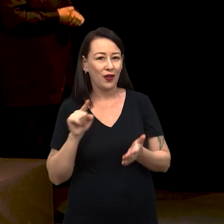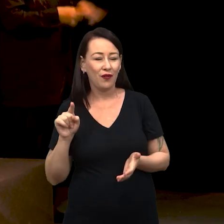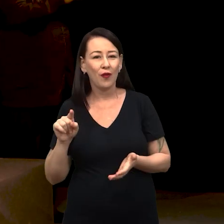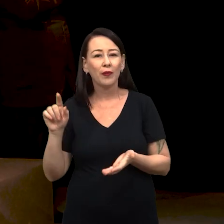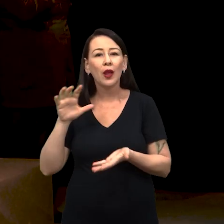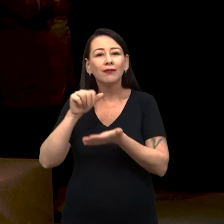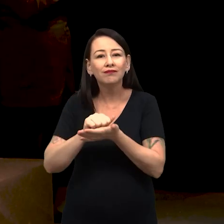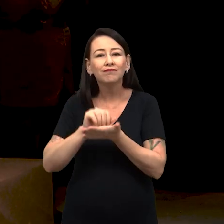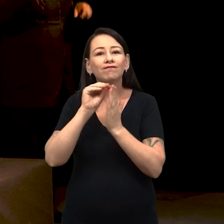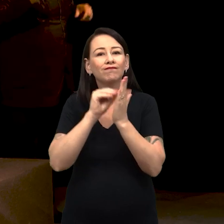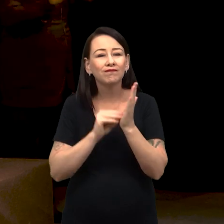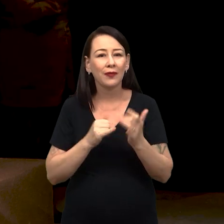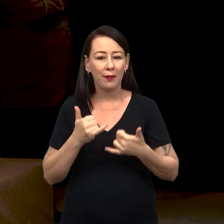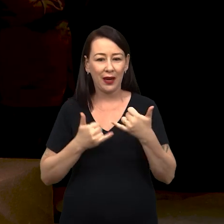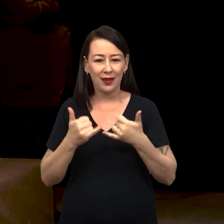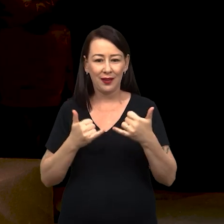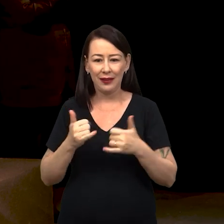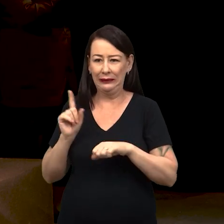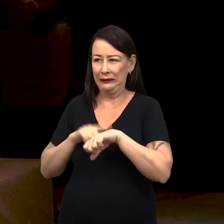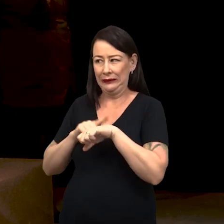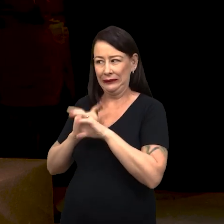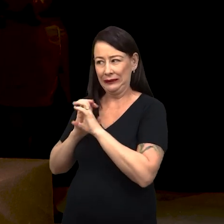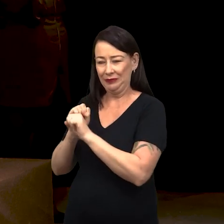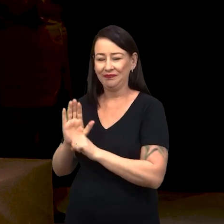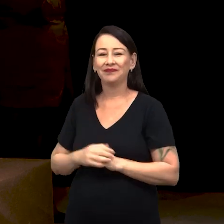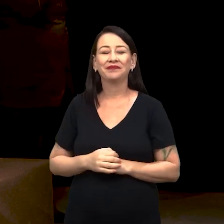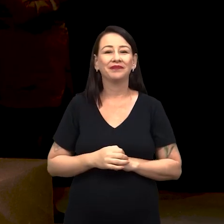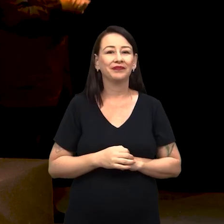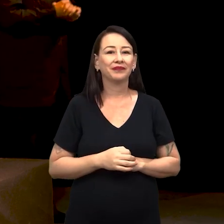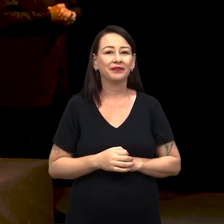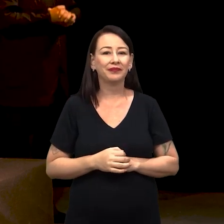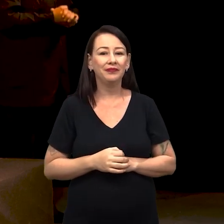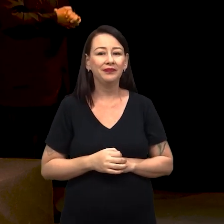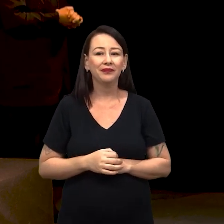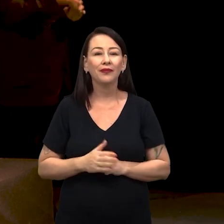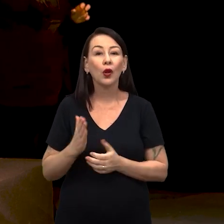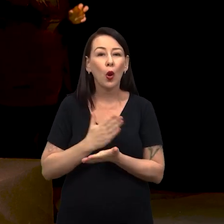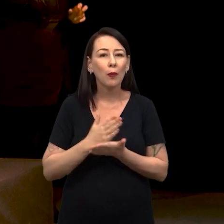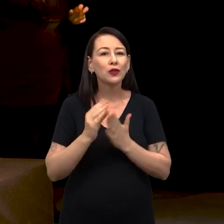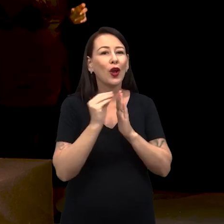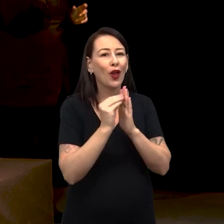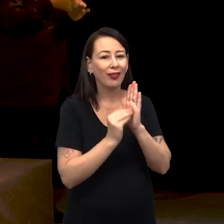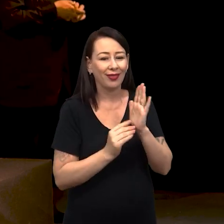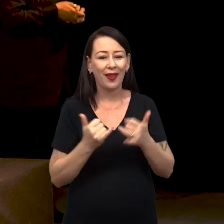comunidade aqui, quando eu comecei a registrar as brincadeiras... Só um pouquinho, tá, Luciana? Vou contar aqui. Eu